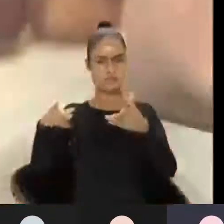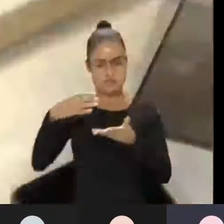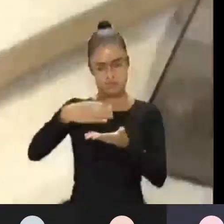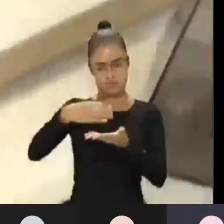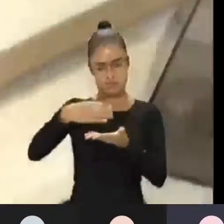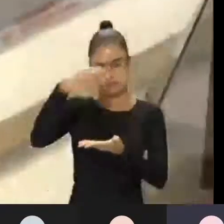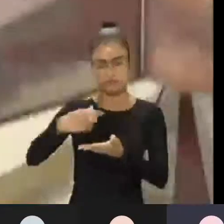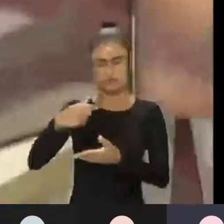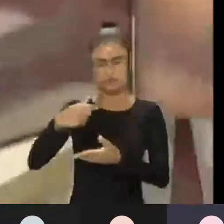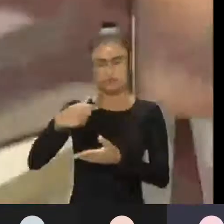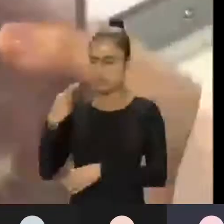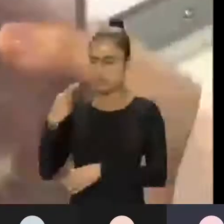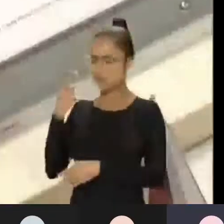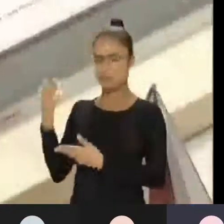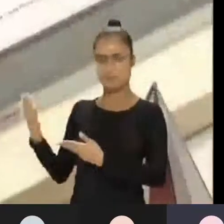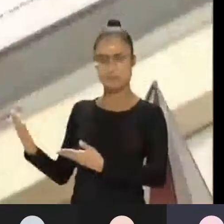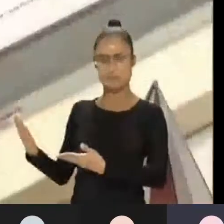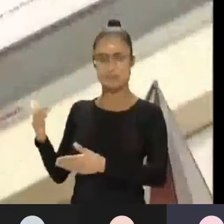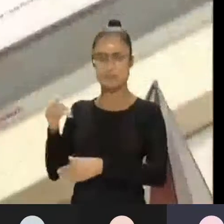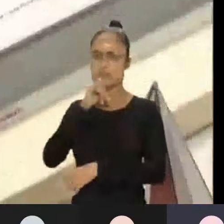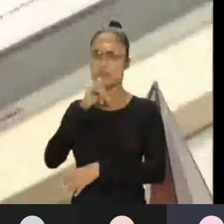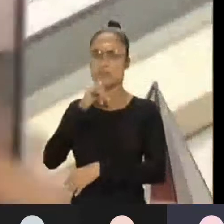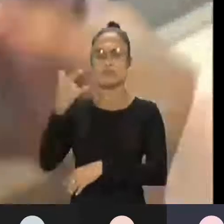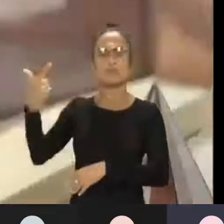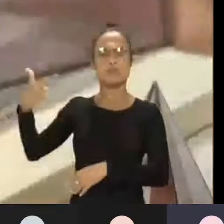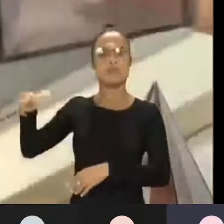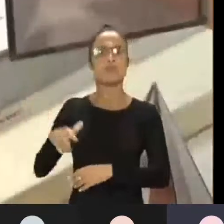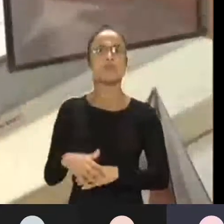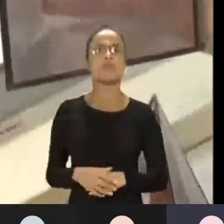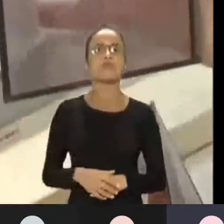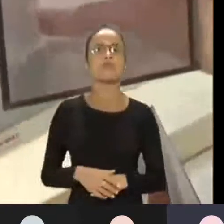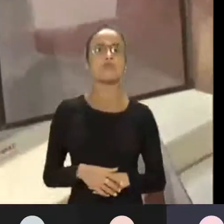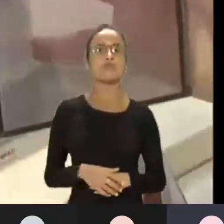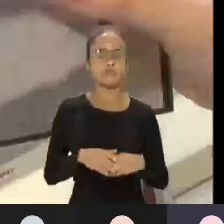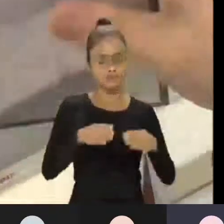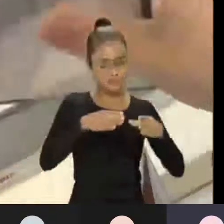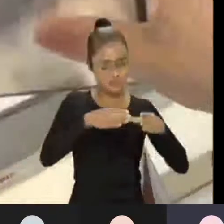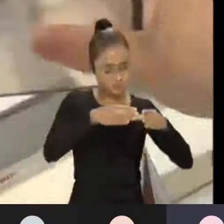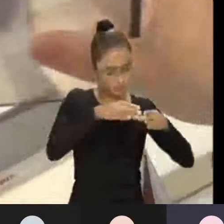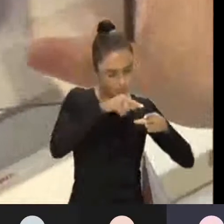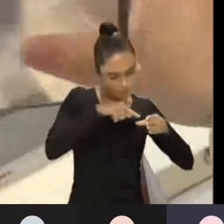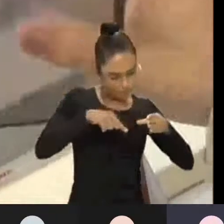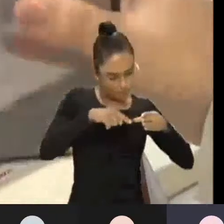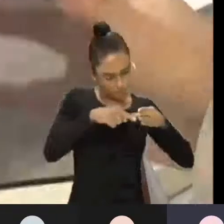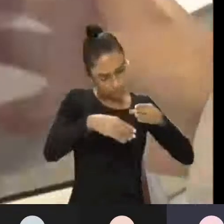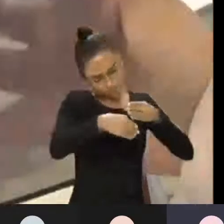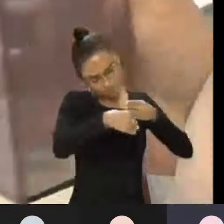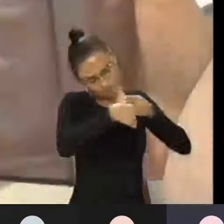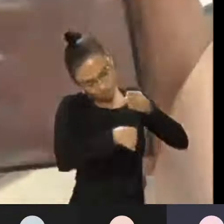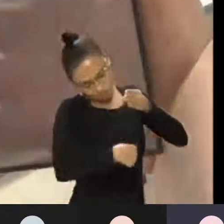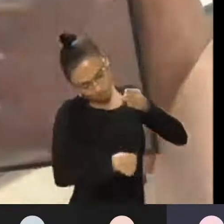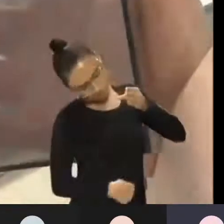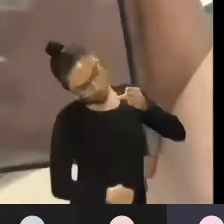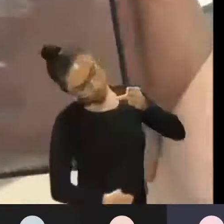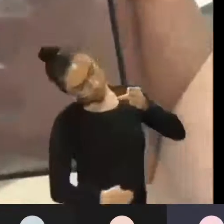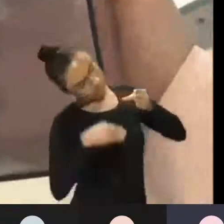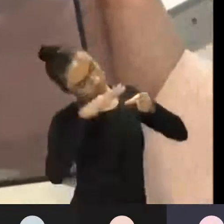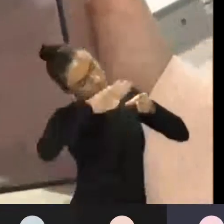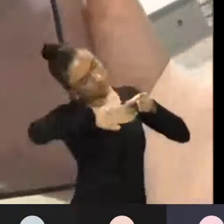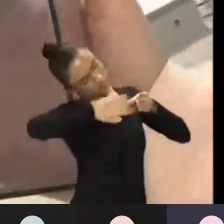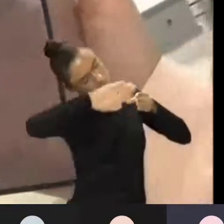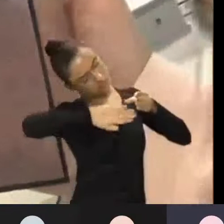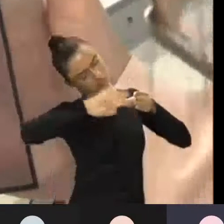Eu tenho outro exemplo aqui, ó. Só um momento. Mesmo que aqui seja um triângulo, a lateral vai